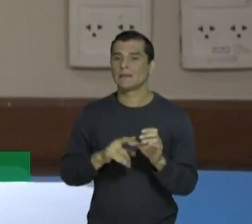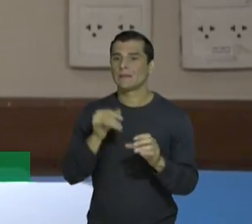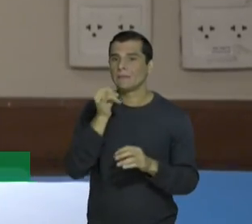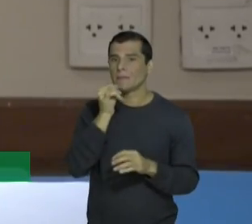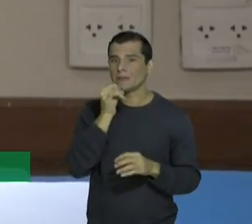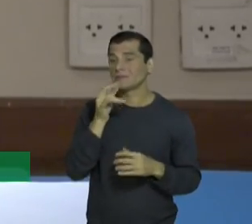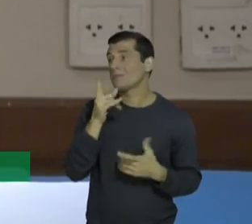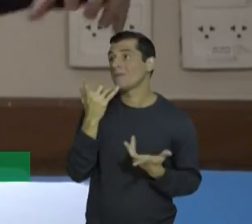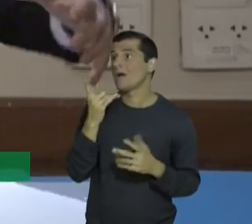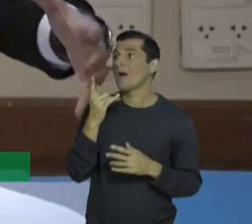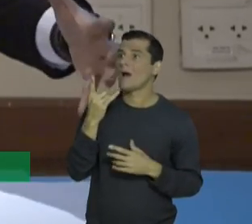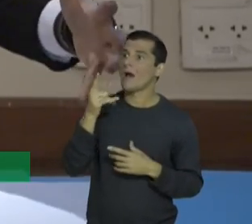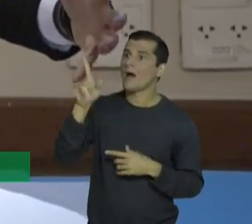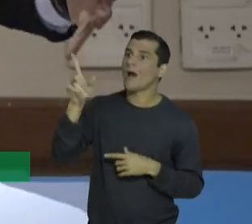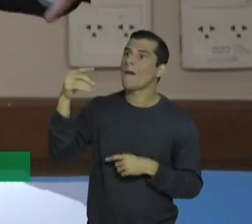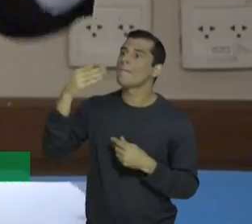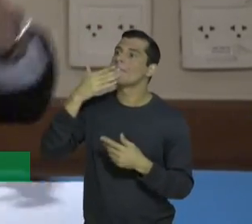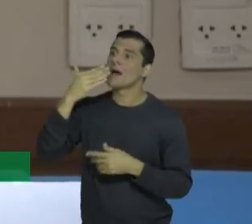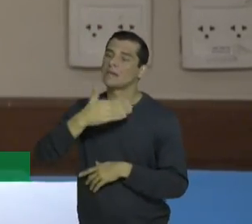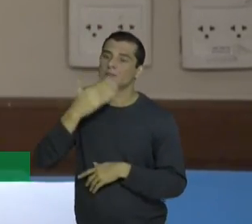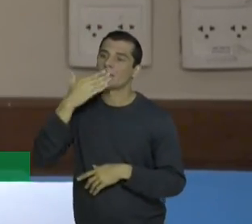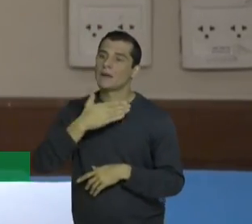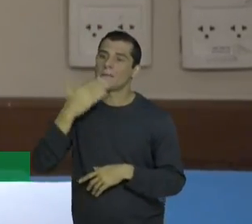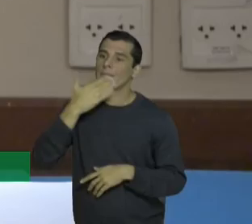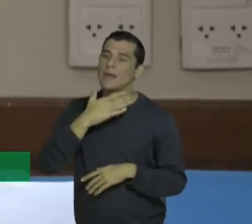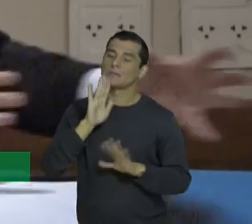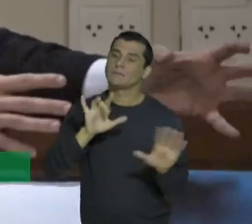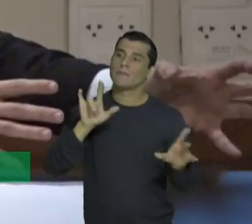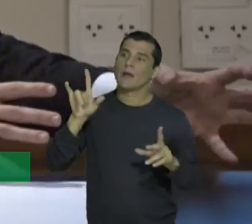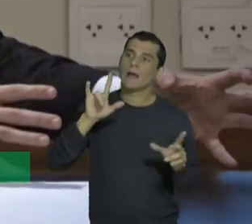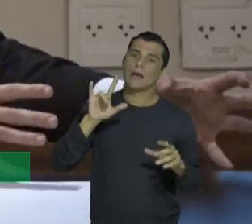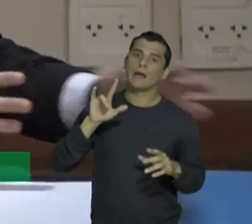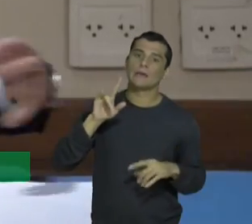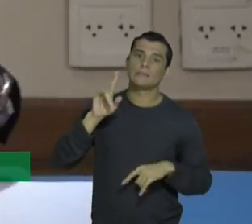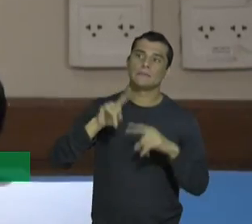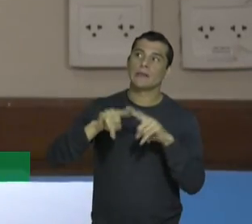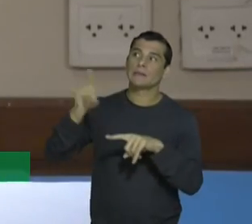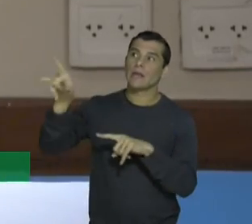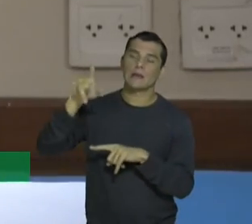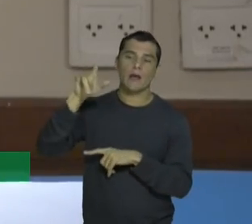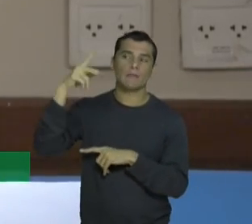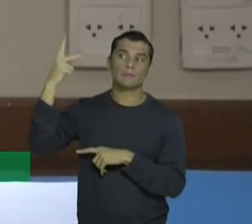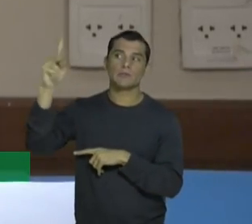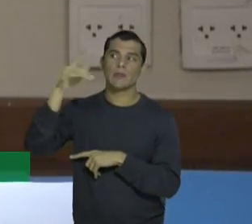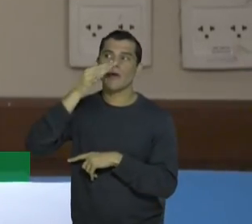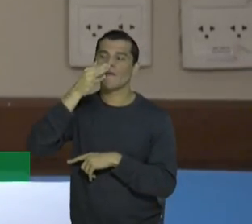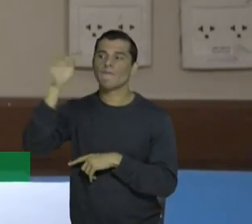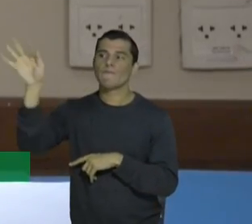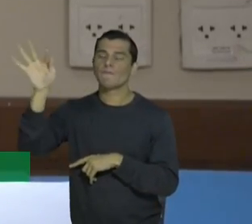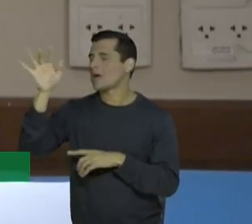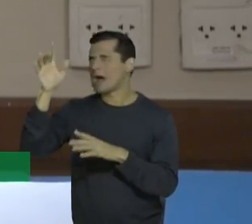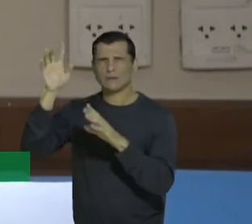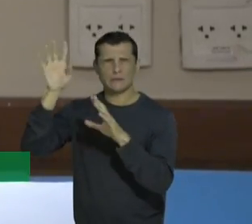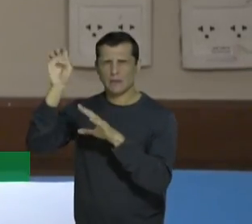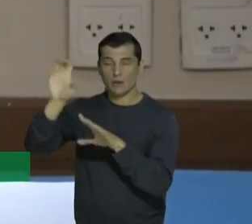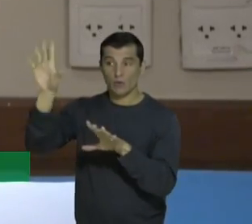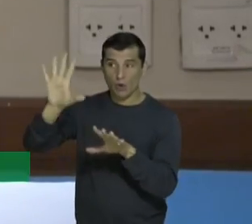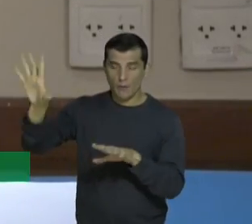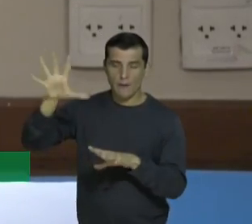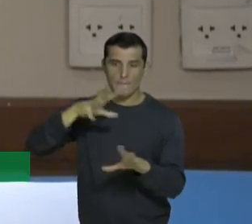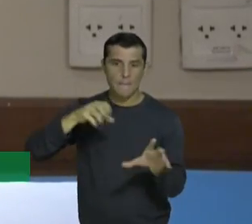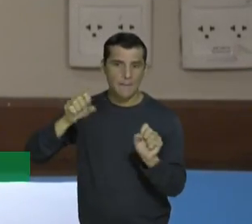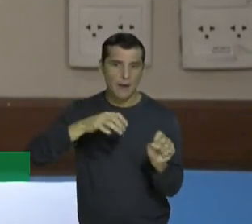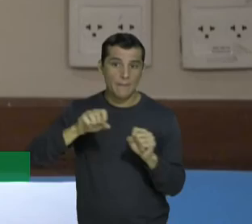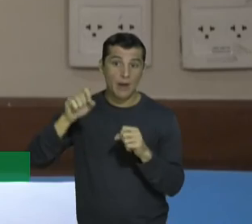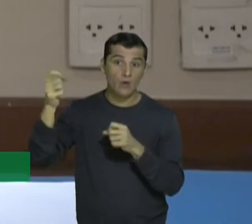uma indústria que tem domínio tecnológico uma indústria que que importa coisas e todo mundo monta e revende mas você não tem tecnologia mexicana lá em monterrei você vai ter